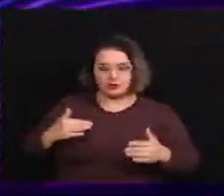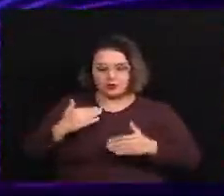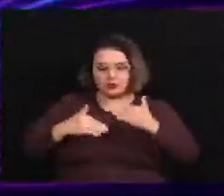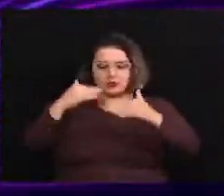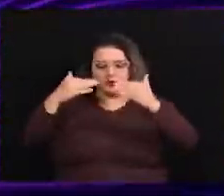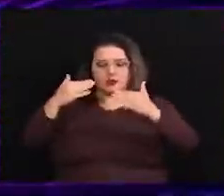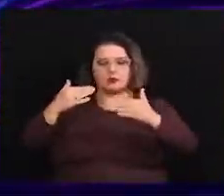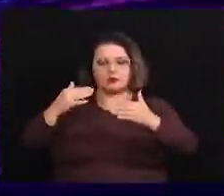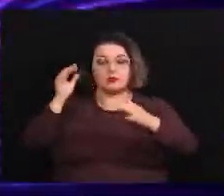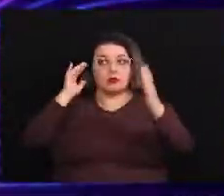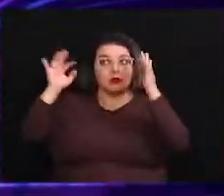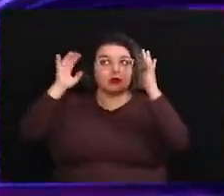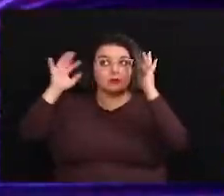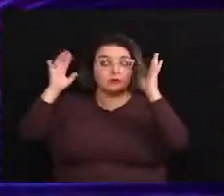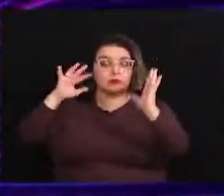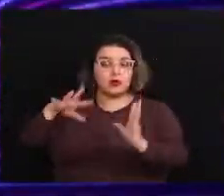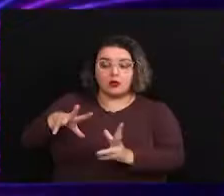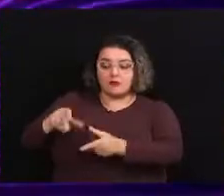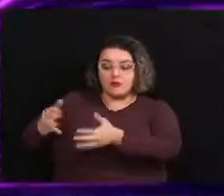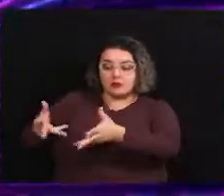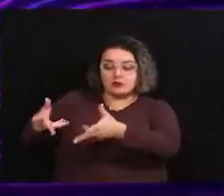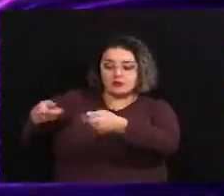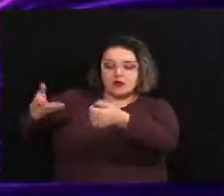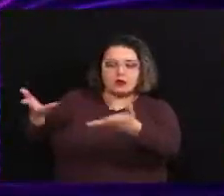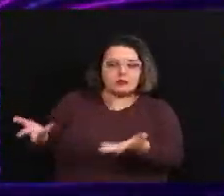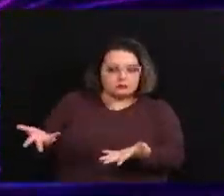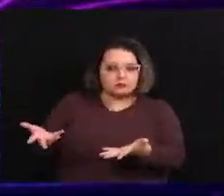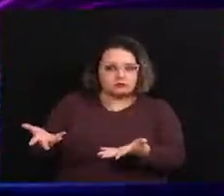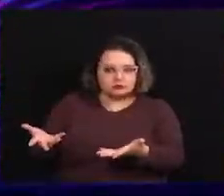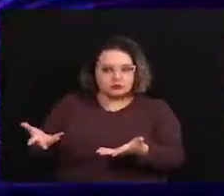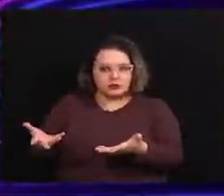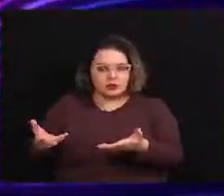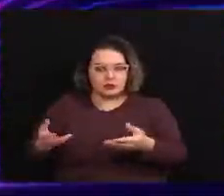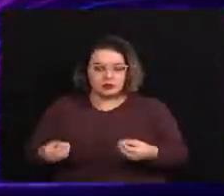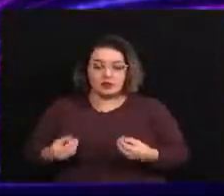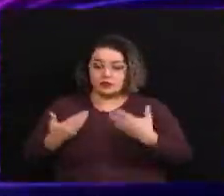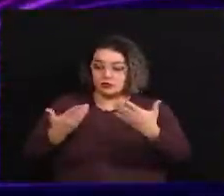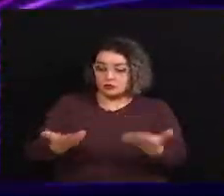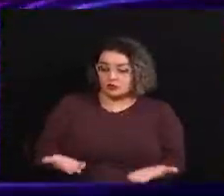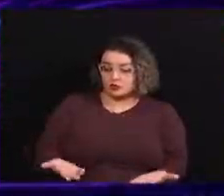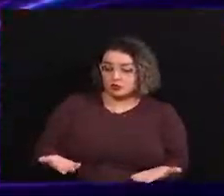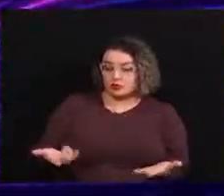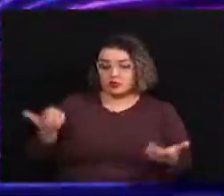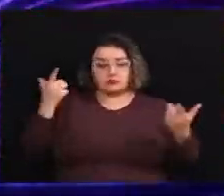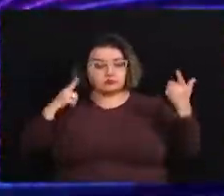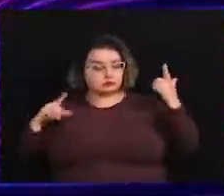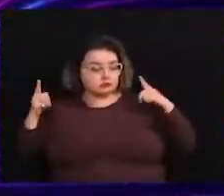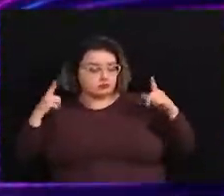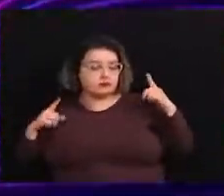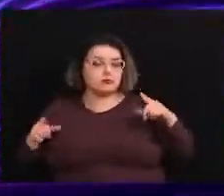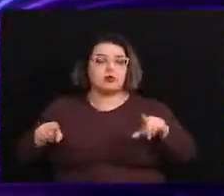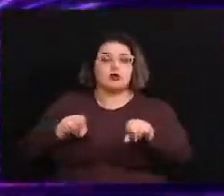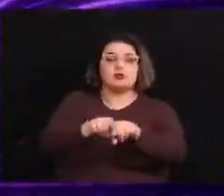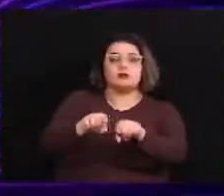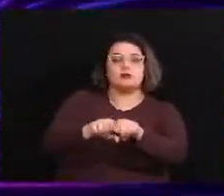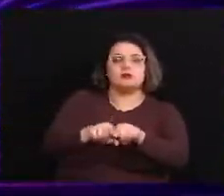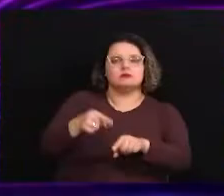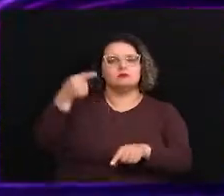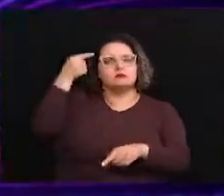de ficção no universo fantástico, né? Então, assim, que vai te trazer entretenimento, mas de alguma forma também vai